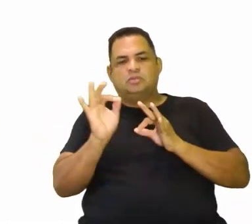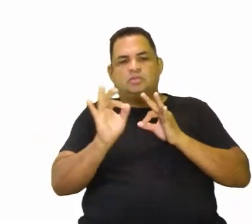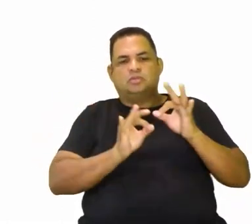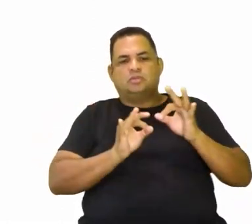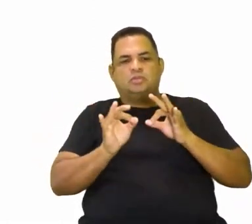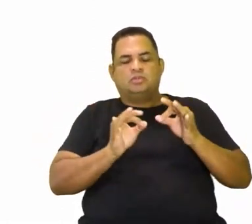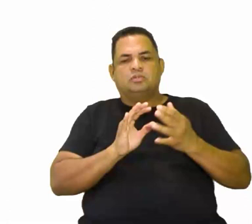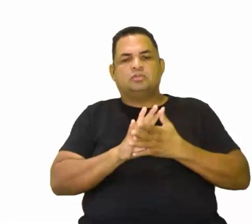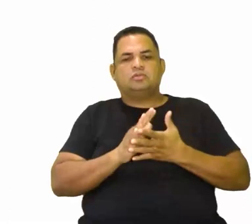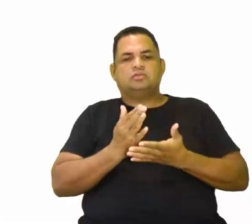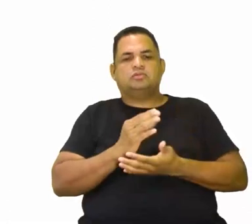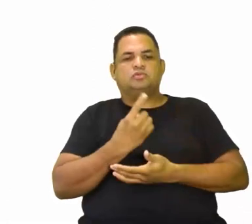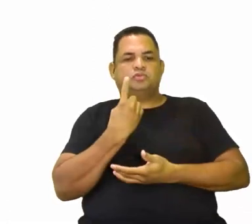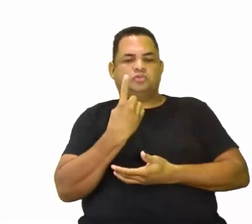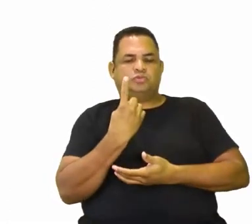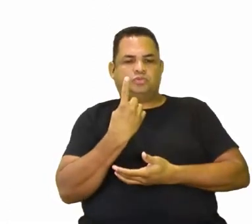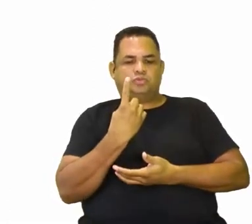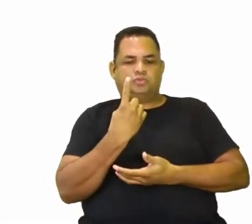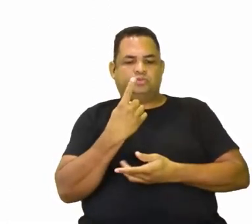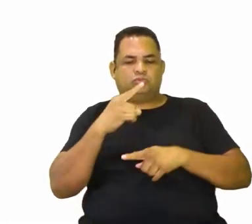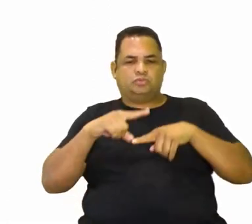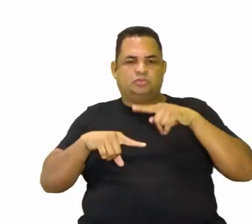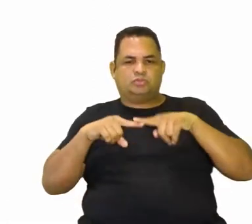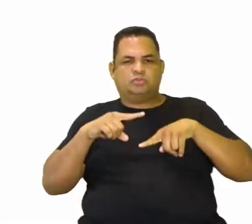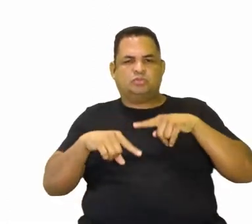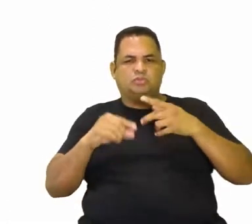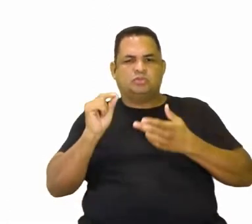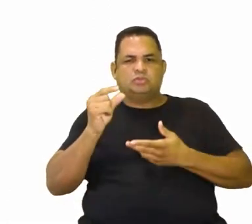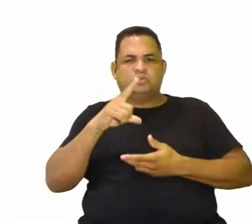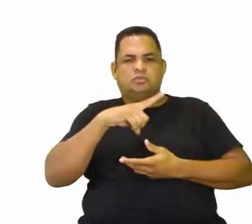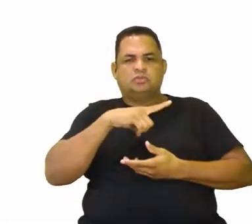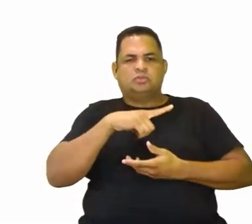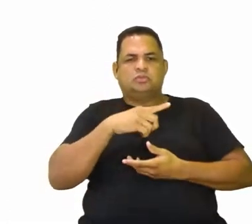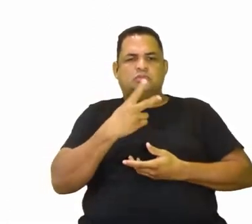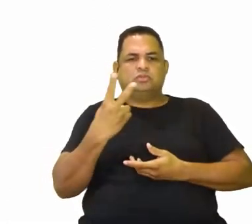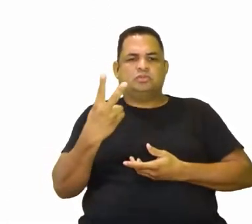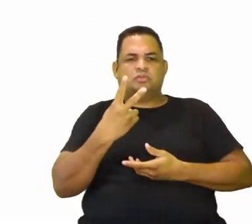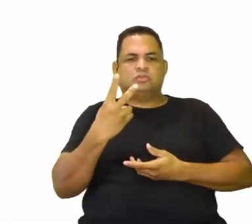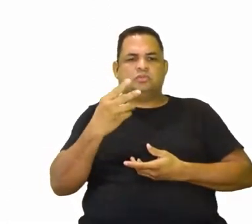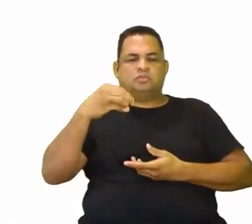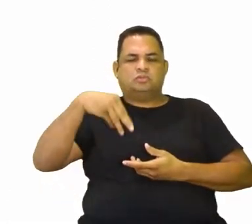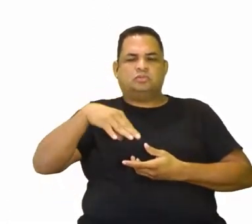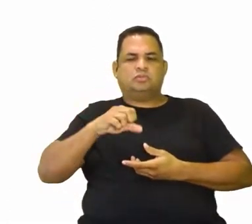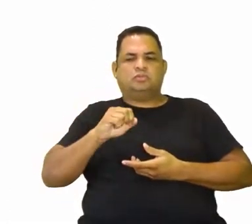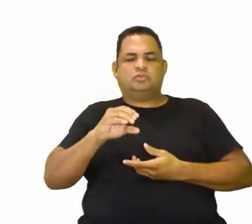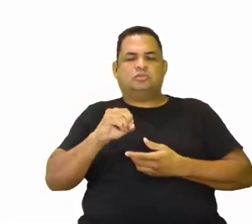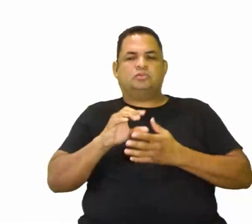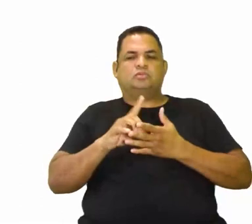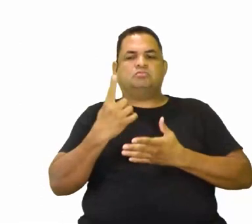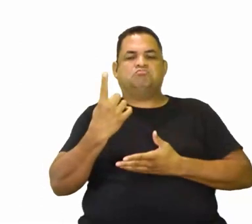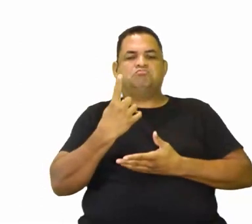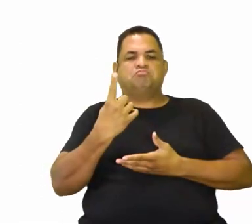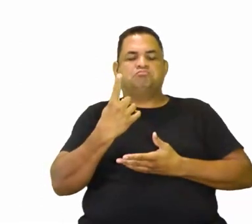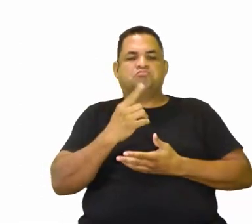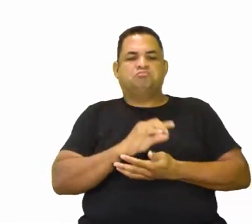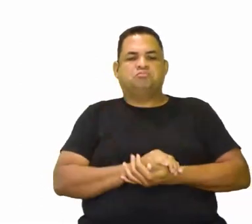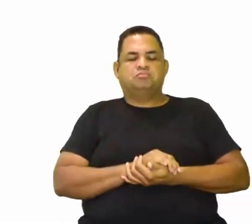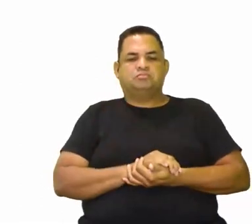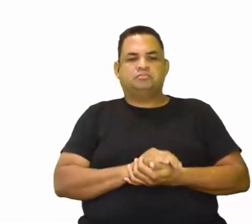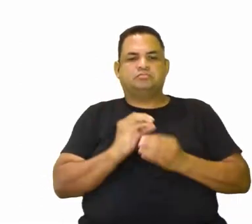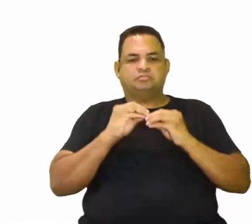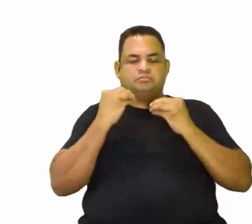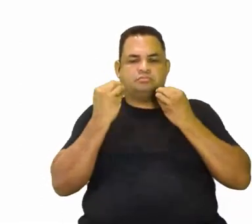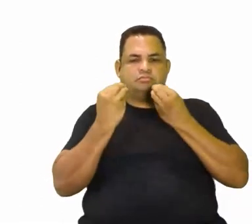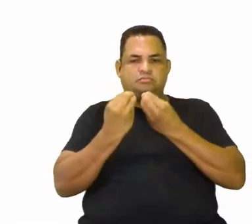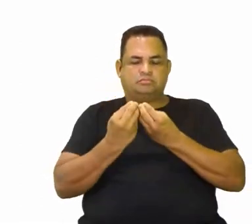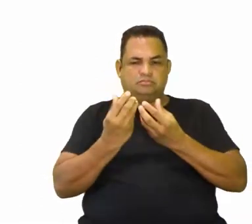formando quem? Um único produto. Professora, mas tem dois mols aqui. Mas dois mols de uma única